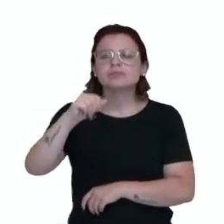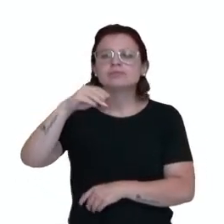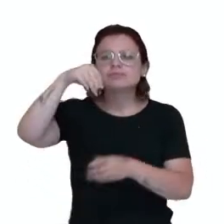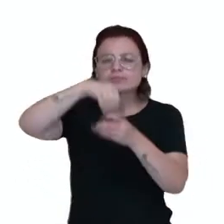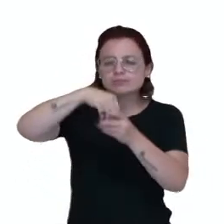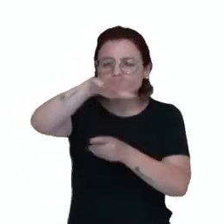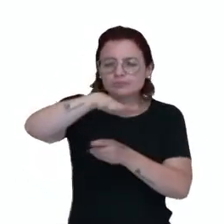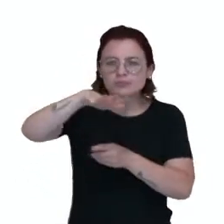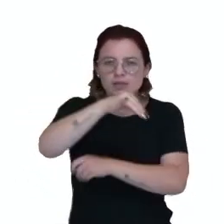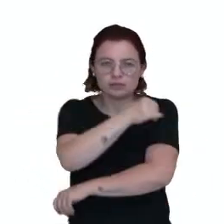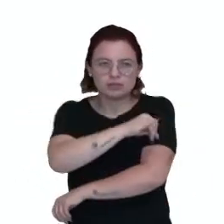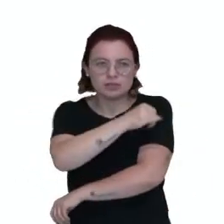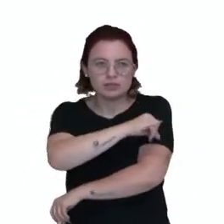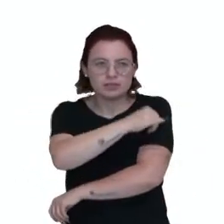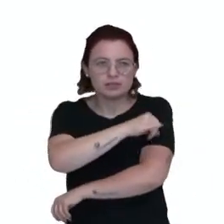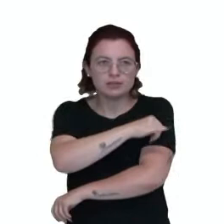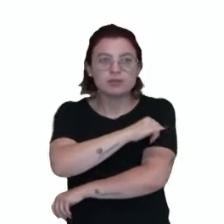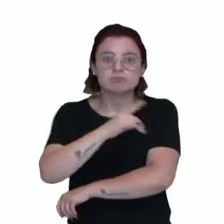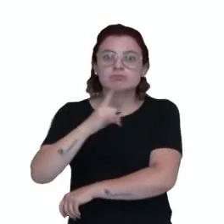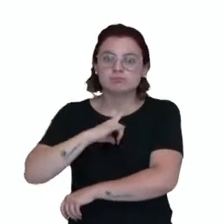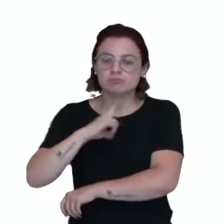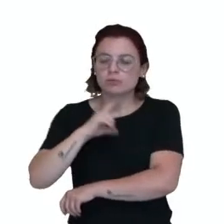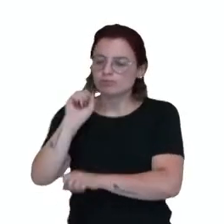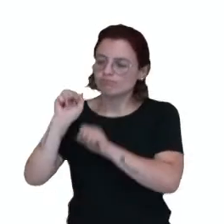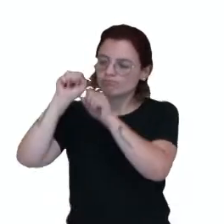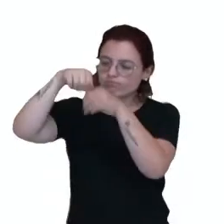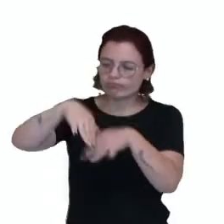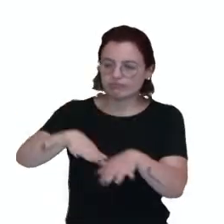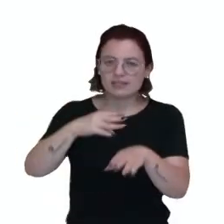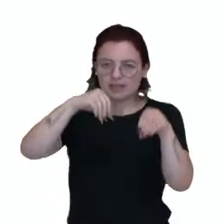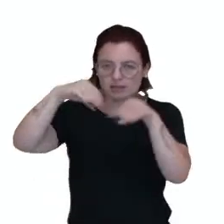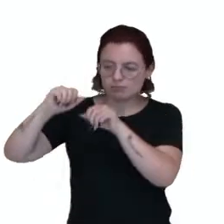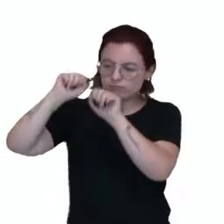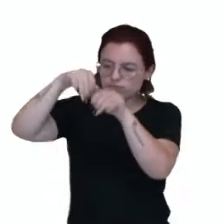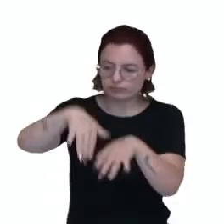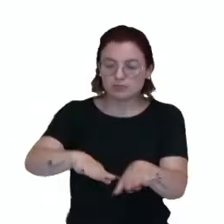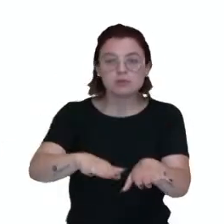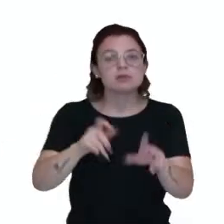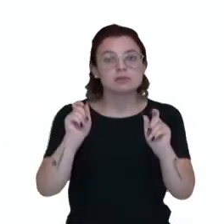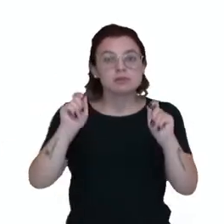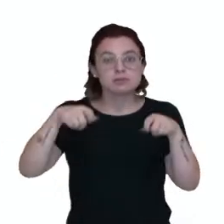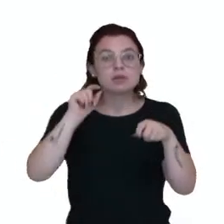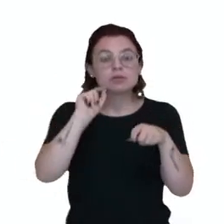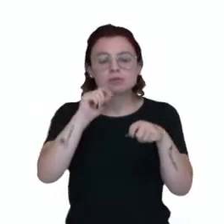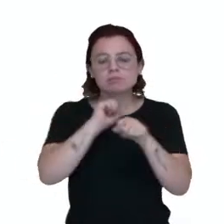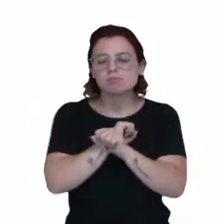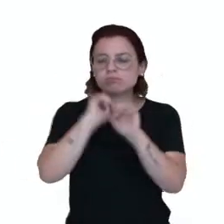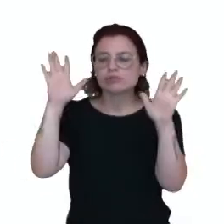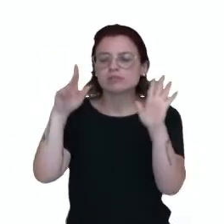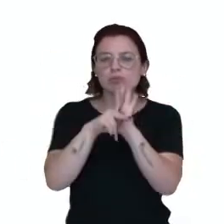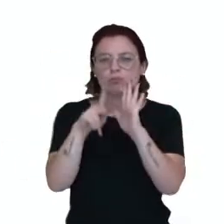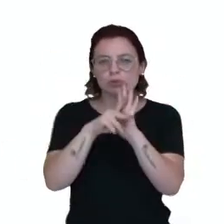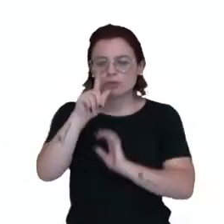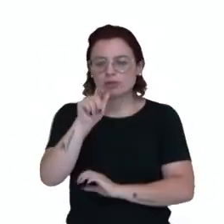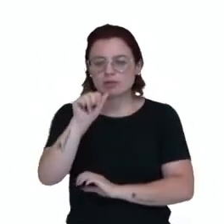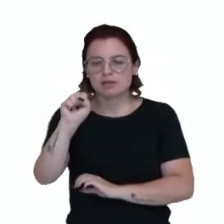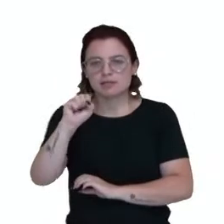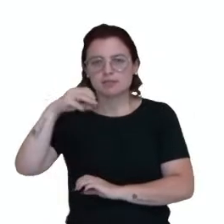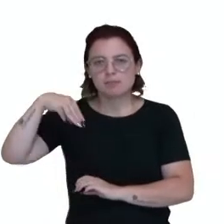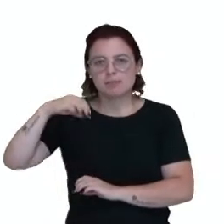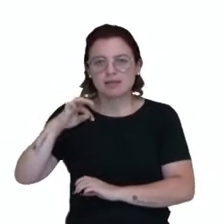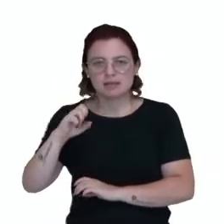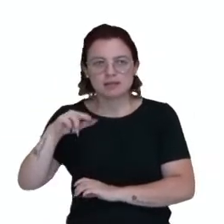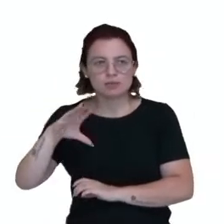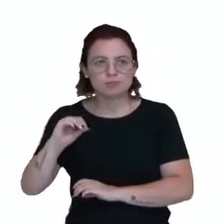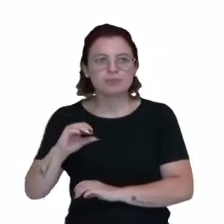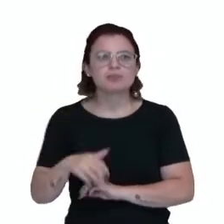a hipótese de o deslizamento ter sido causado por uma explosão provocada por gás metano, visto que esse